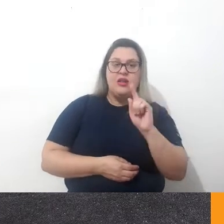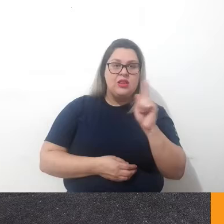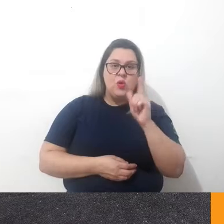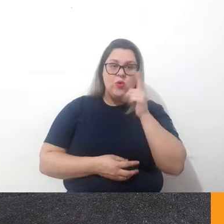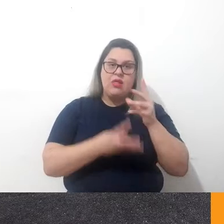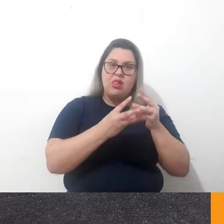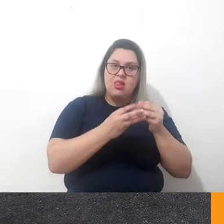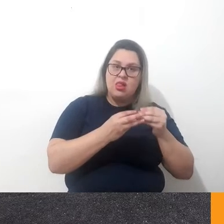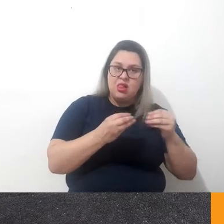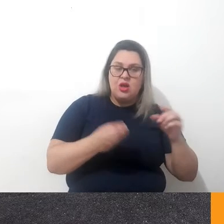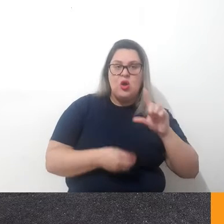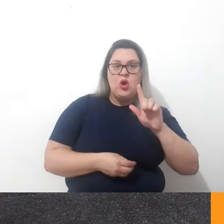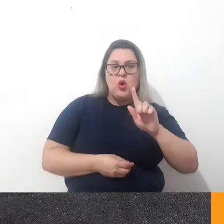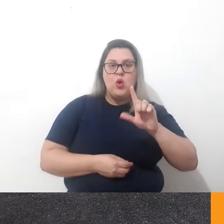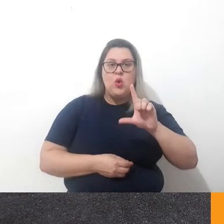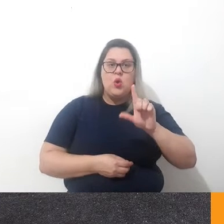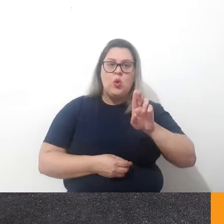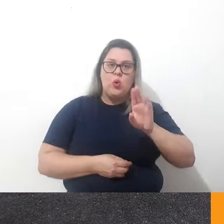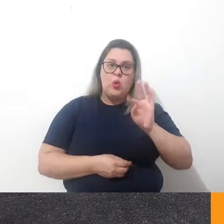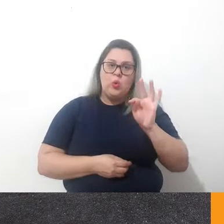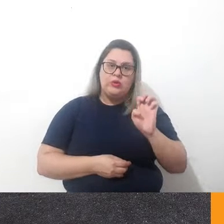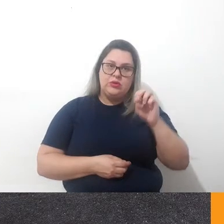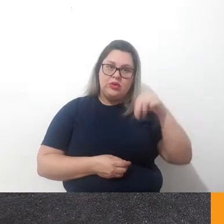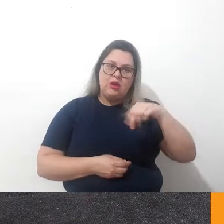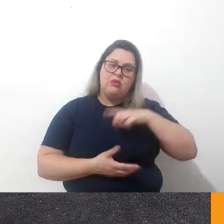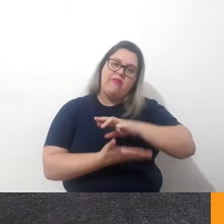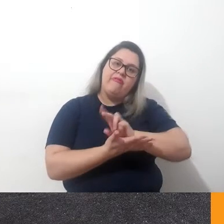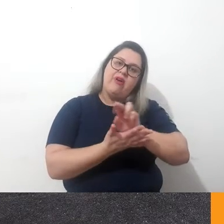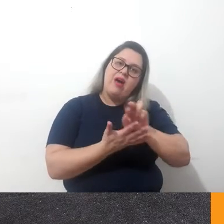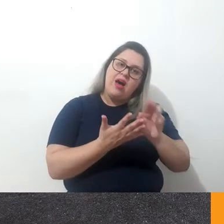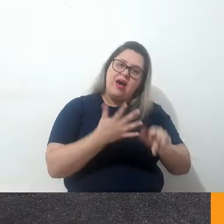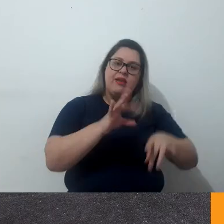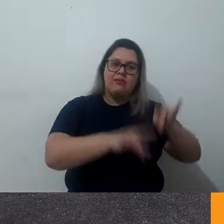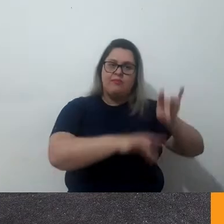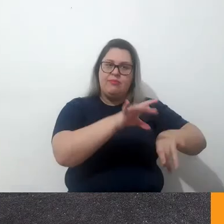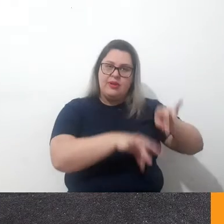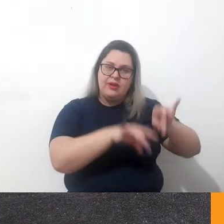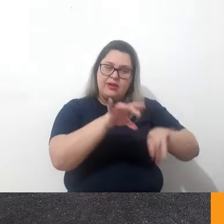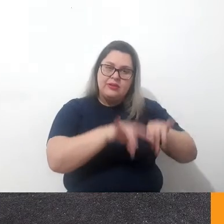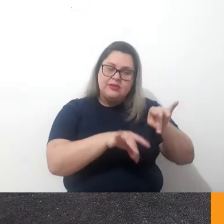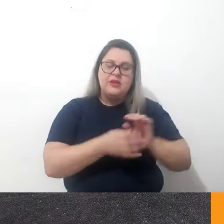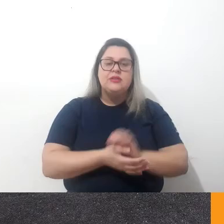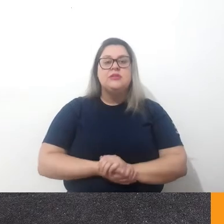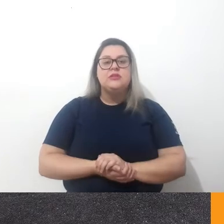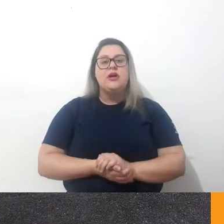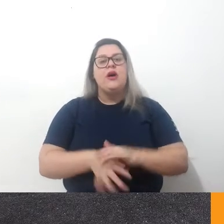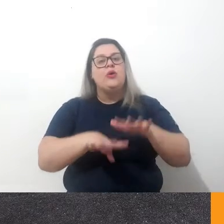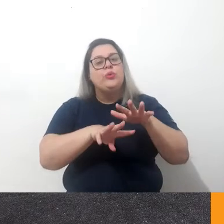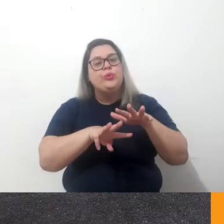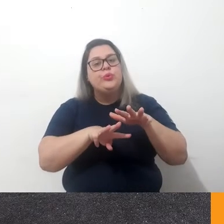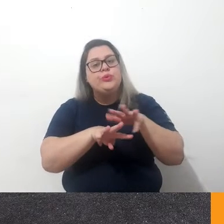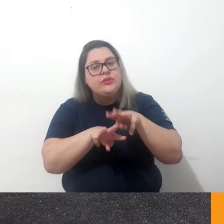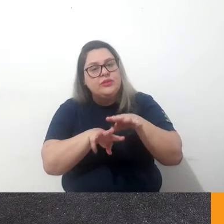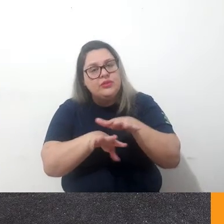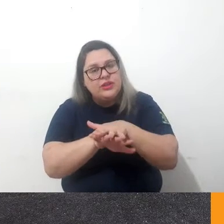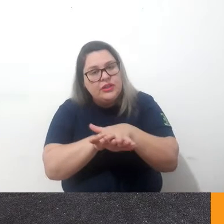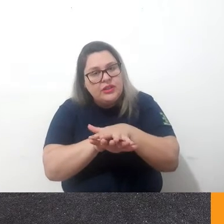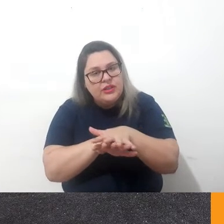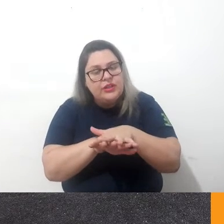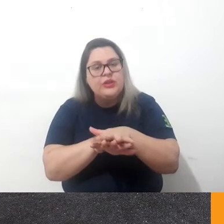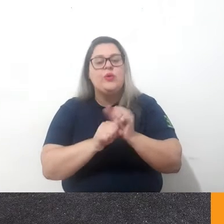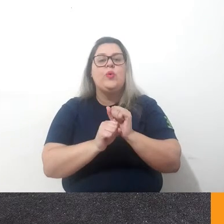glúten que está presente em várias plantas, como o trigo, a aveia,